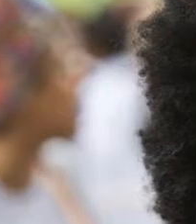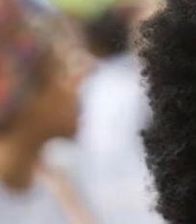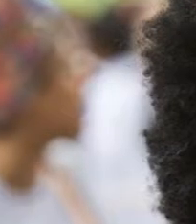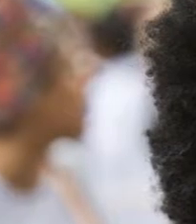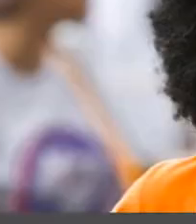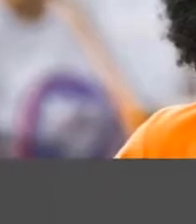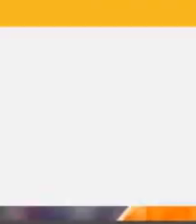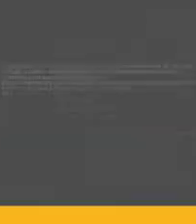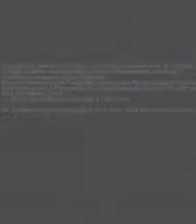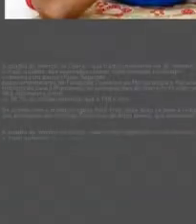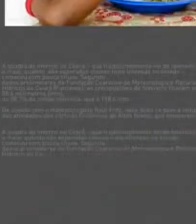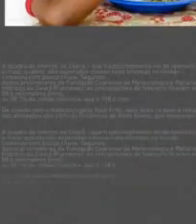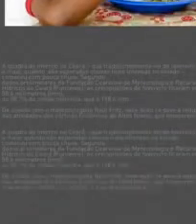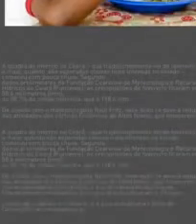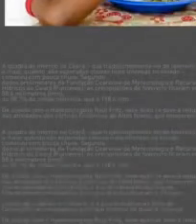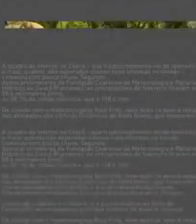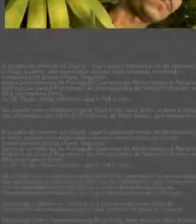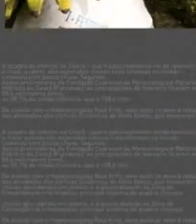to